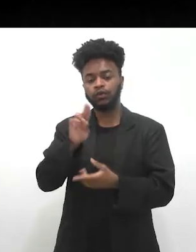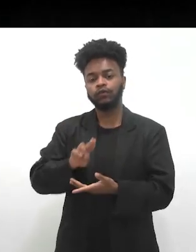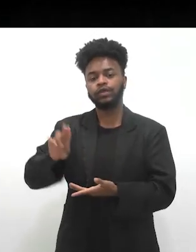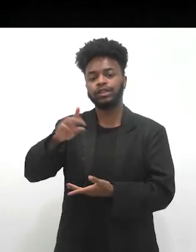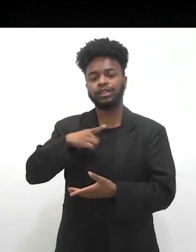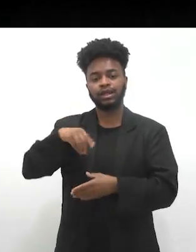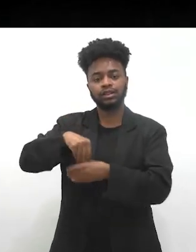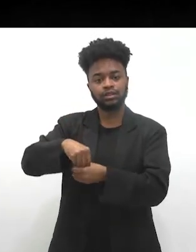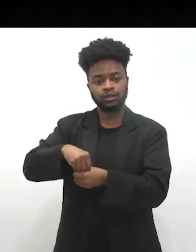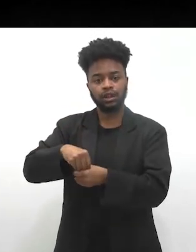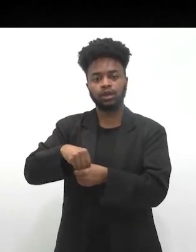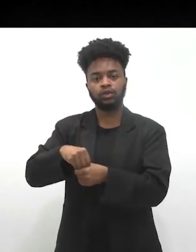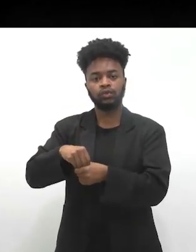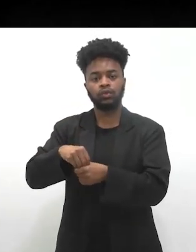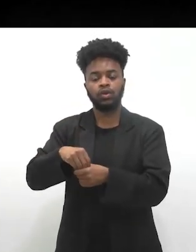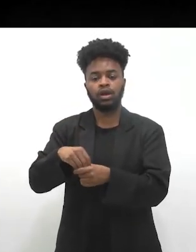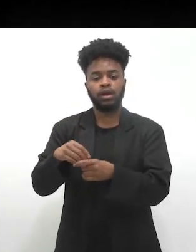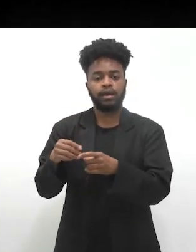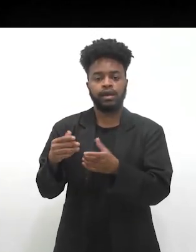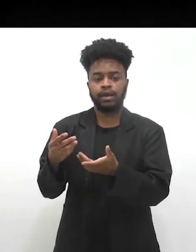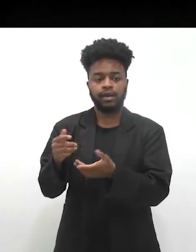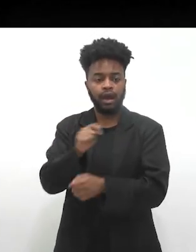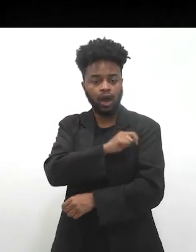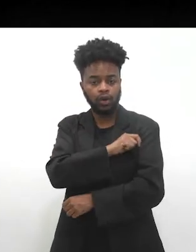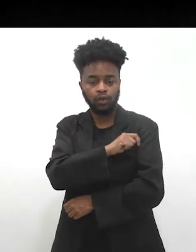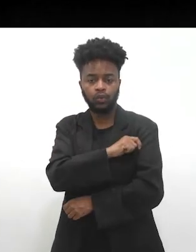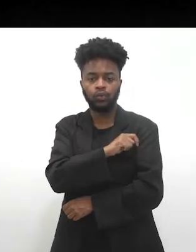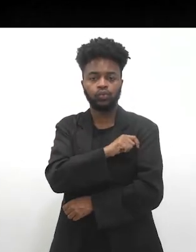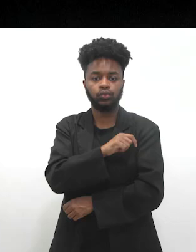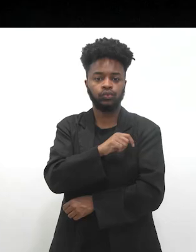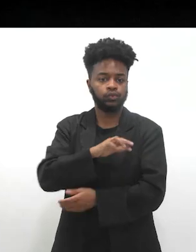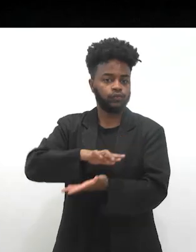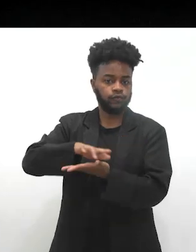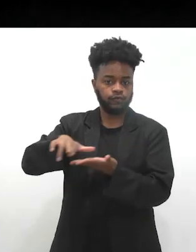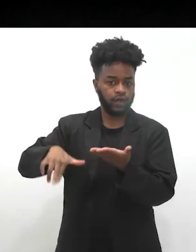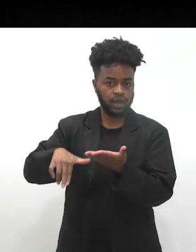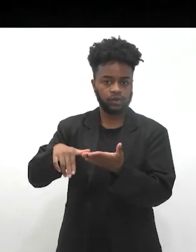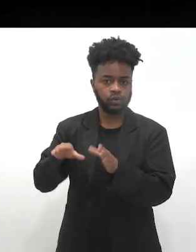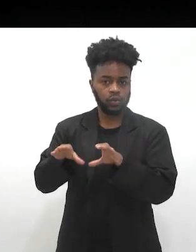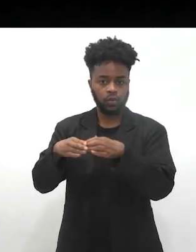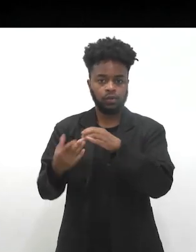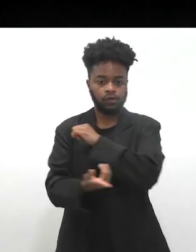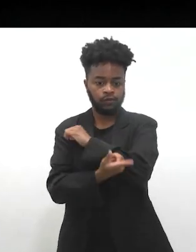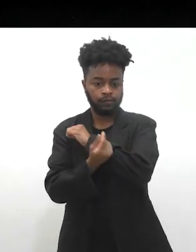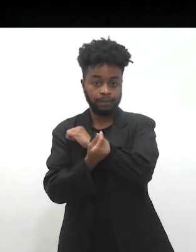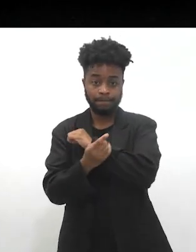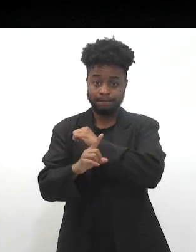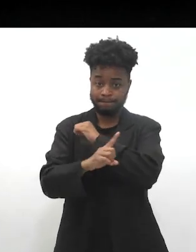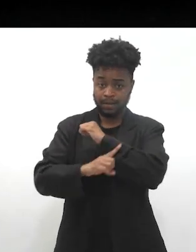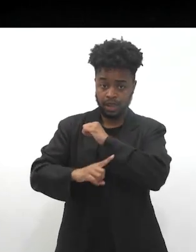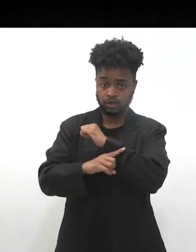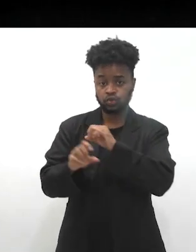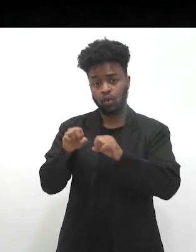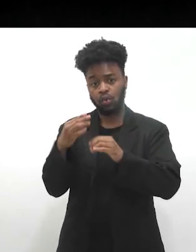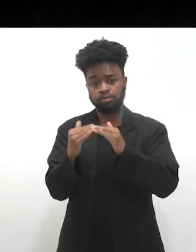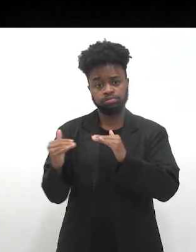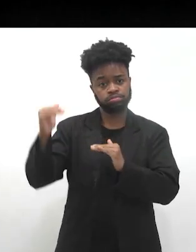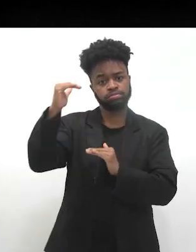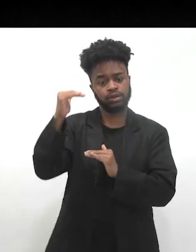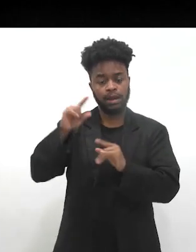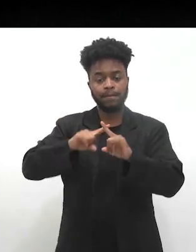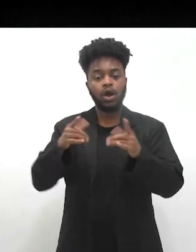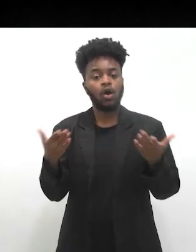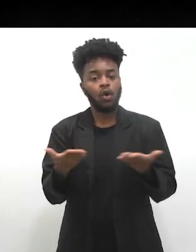trazia para dentro dos seus campos alunos e alunas da classe média alta. Hoje,